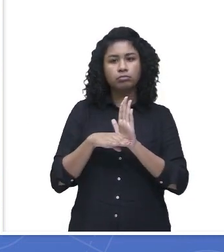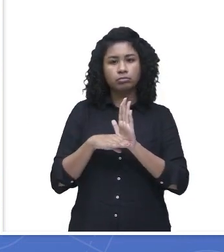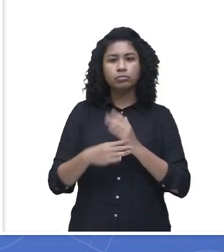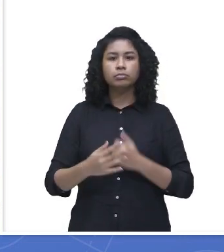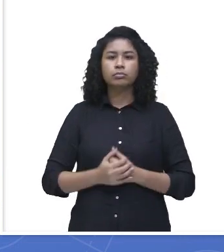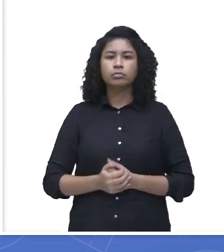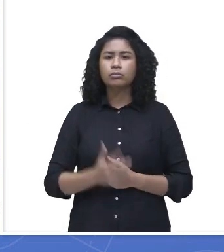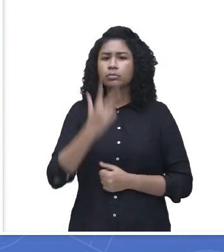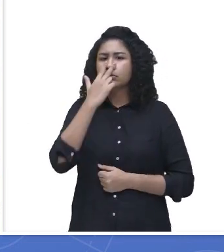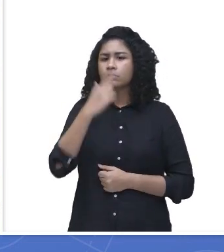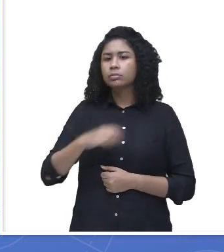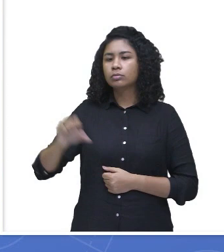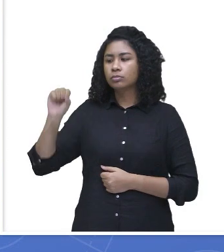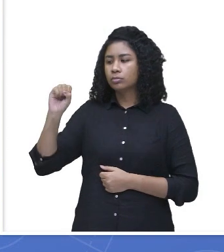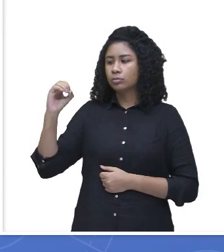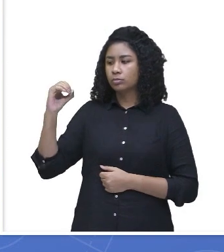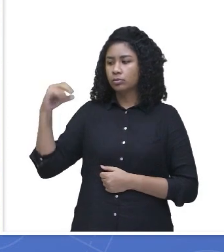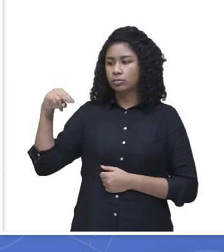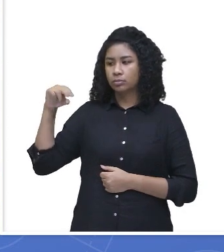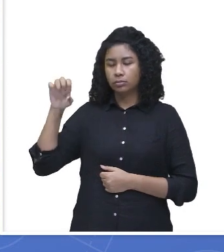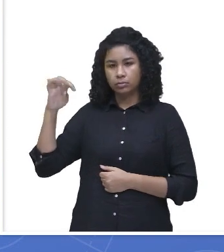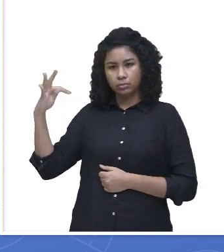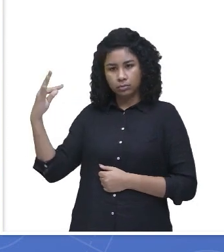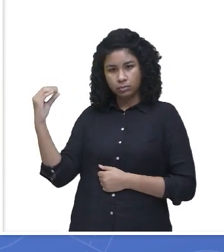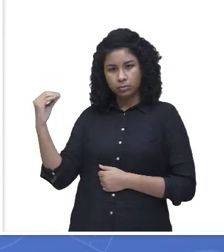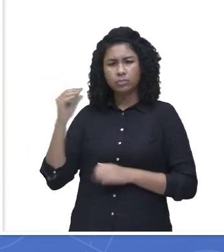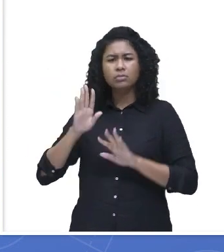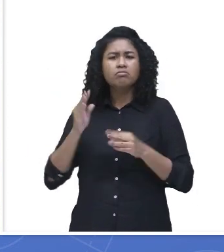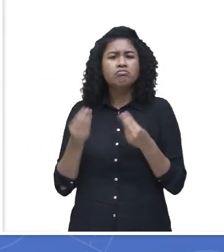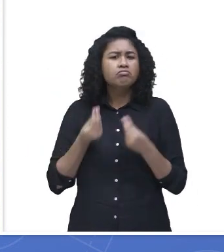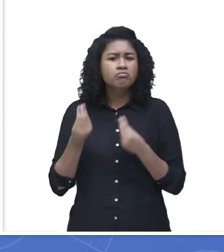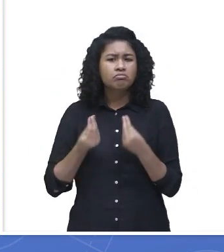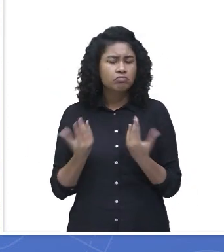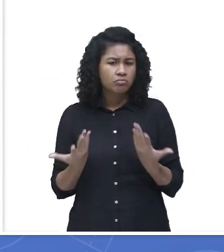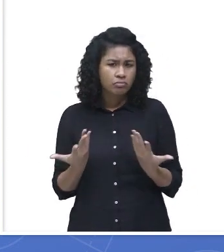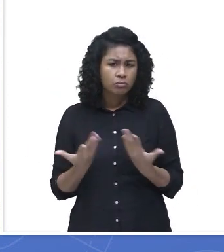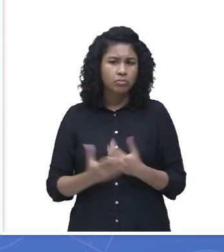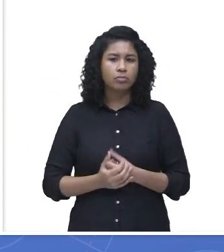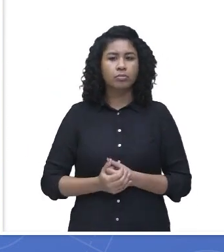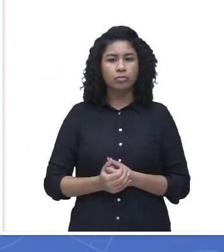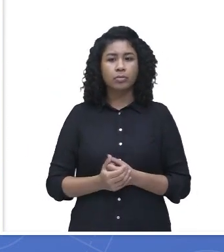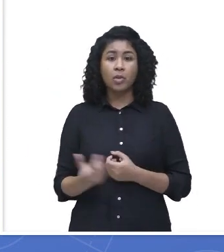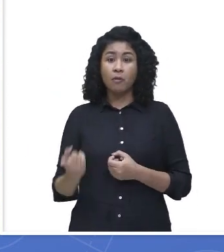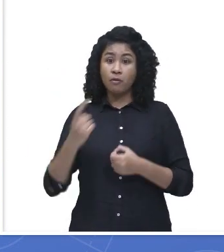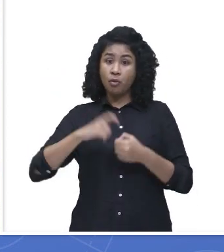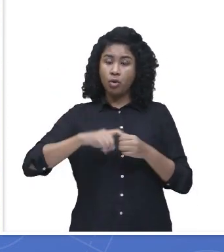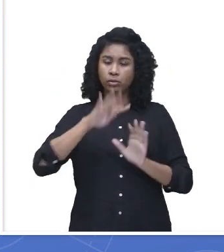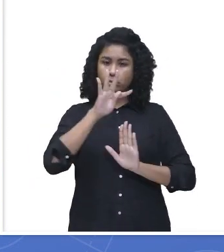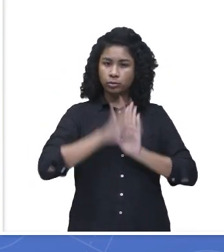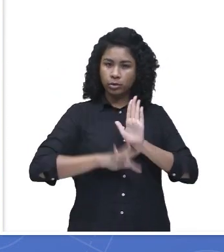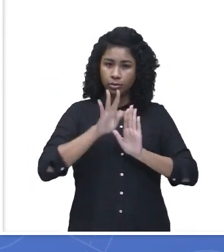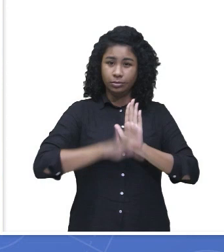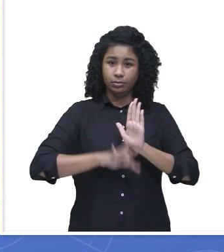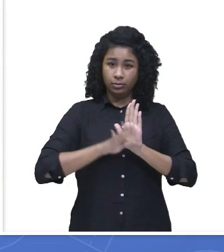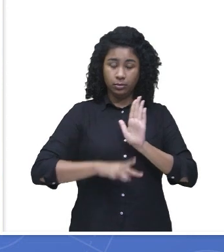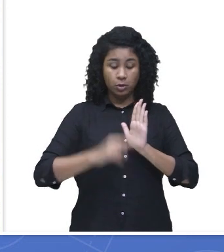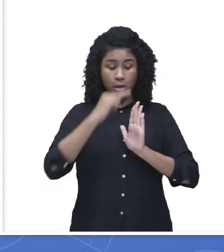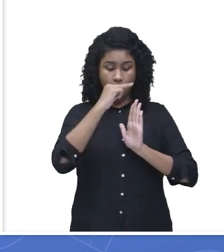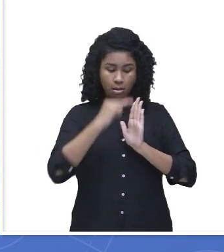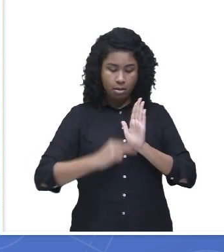assim um soneto? Né? Vamos voltar lá no início do poema para que a gente possa observar. Perceba que o soneto é